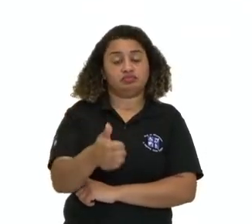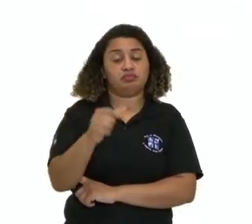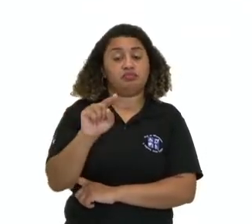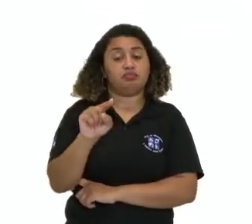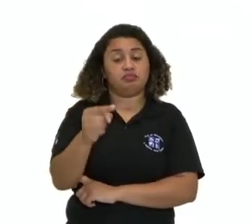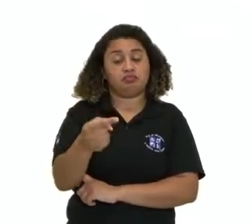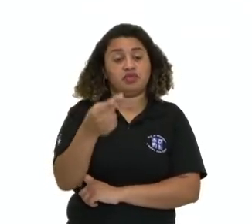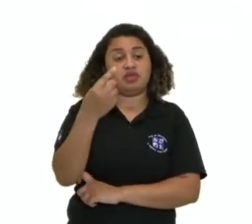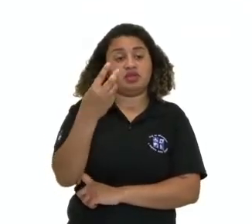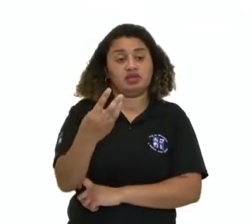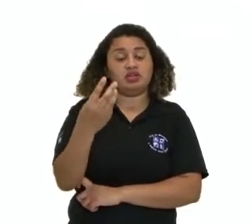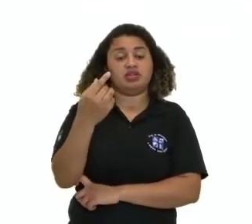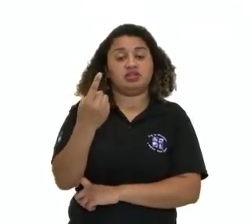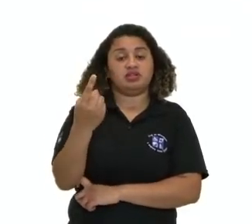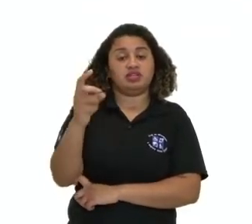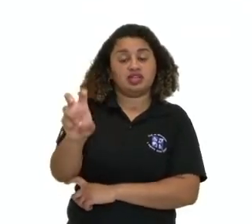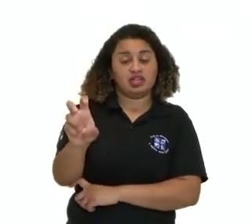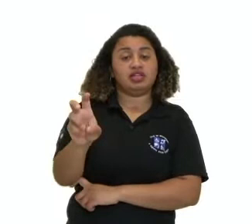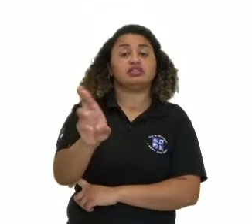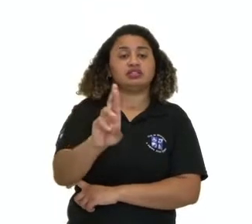pagar o valor de